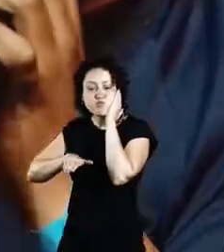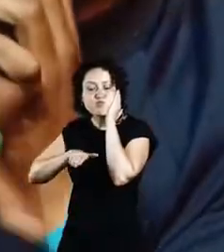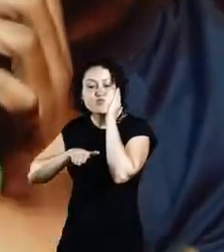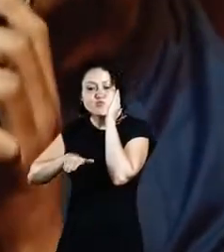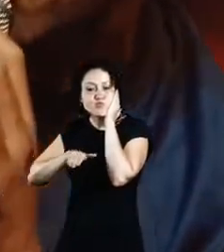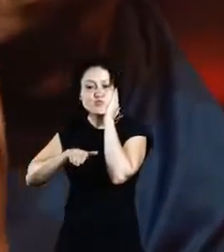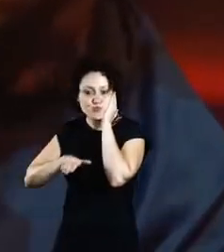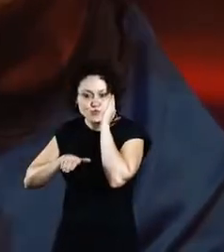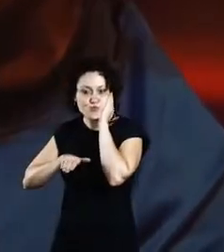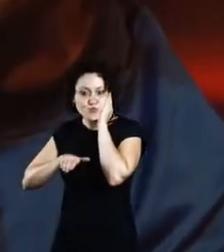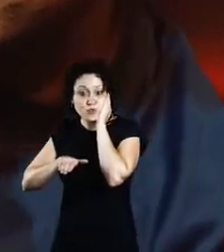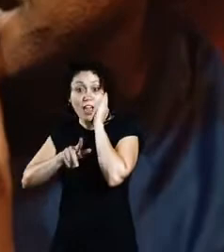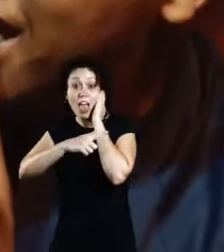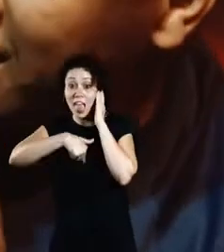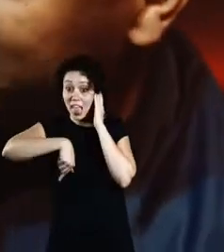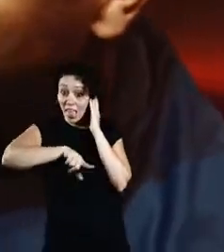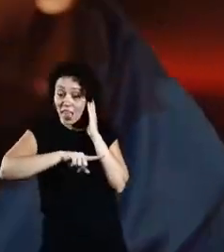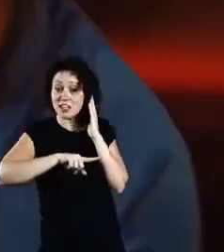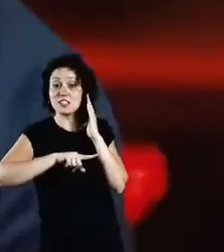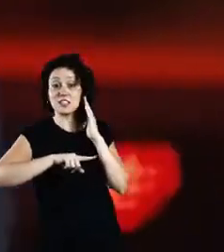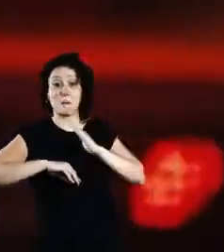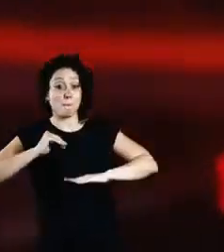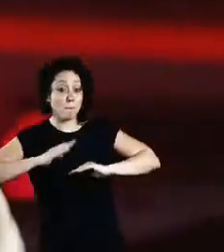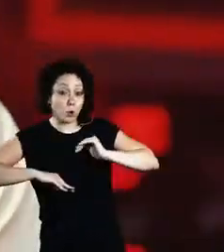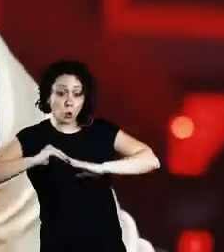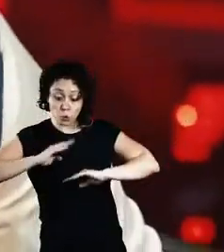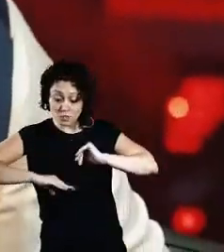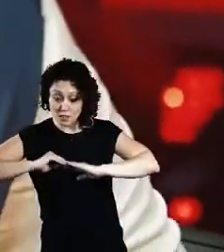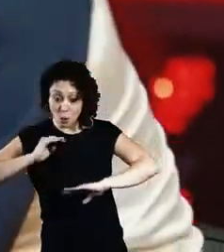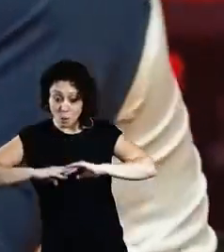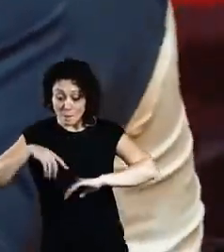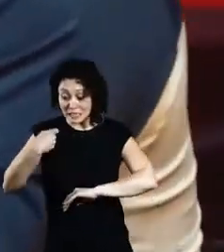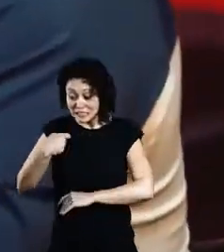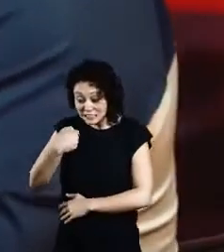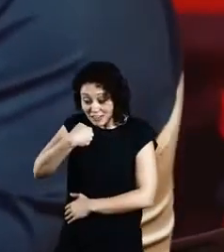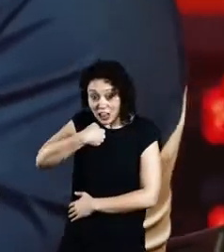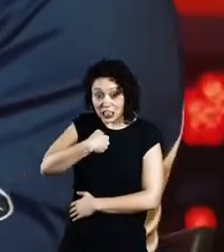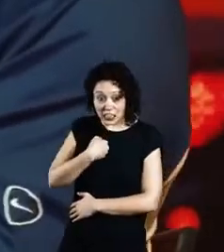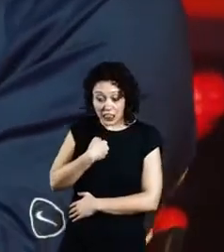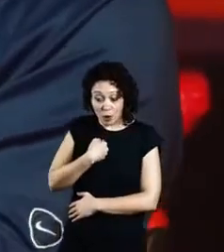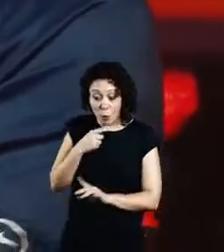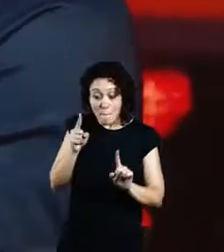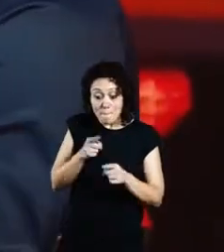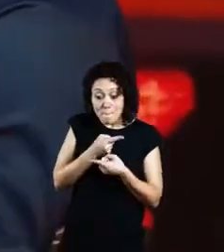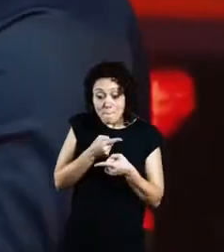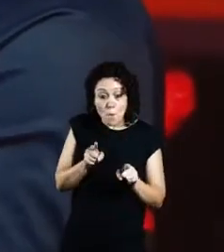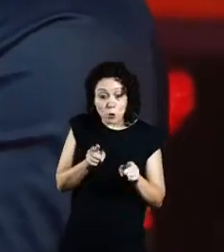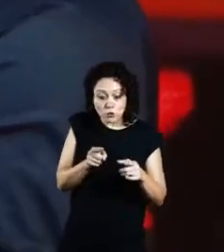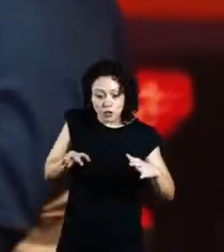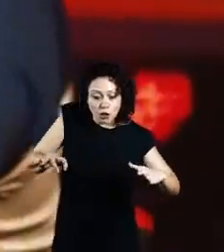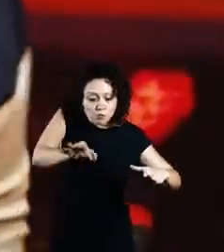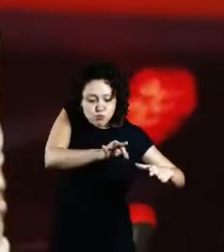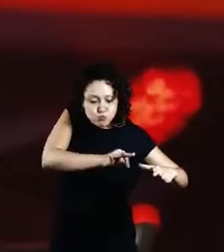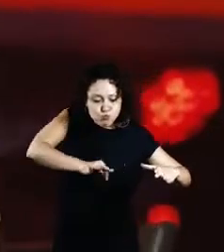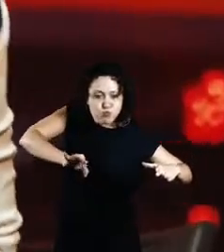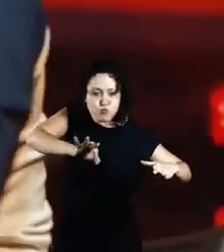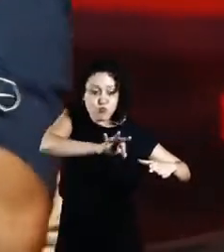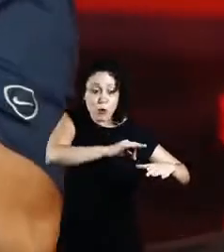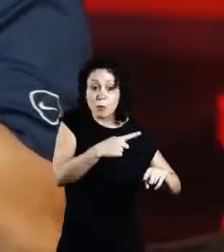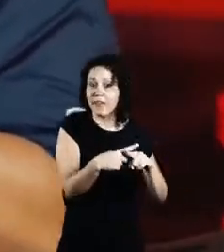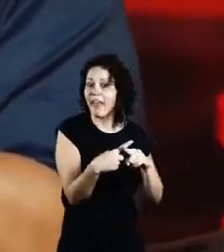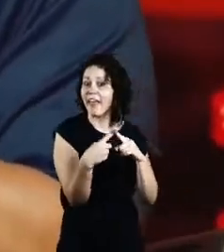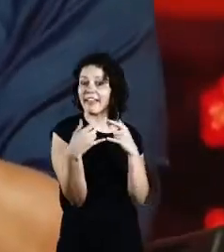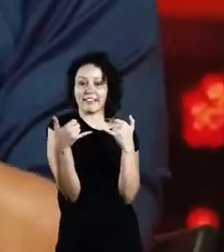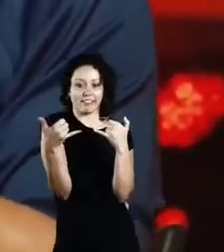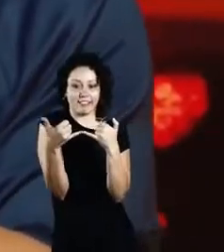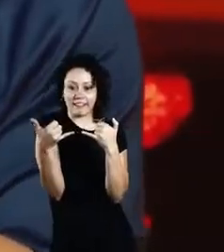eles eram os produtores. E eles precisavam que eu tocasse a música deles na vitrine, porque não tinha rádio, não tinha internet. A